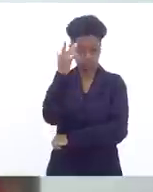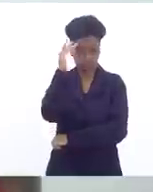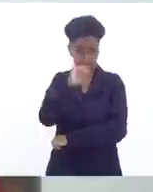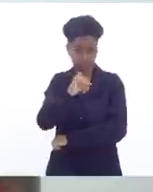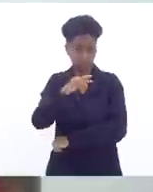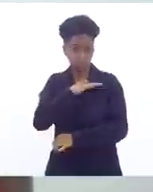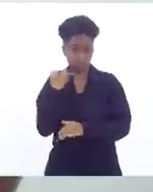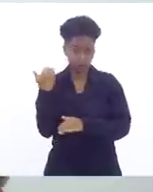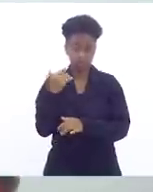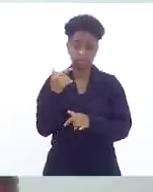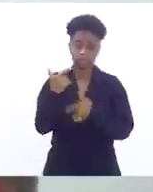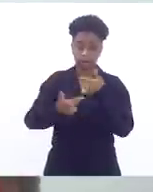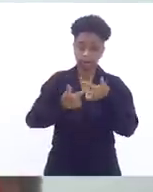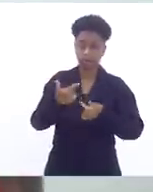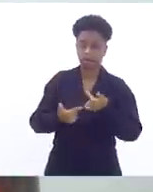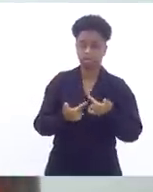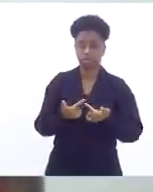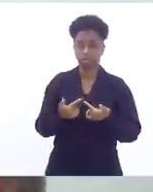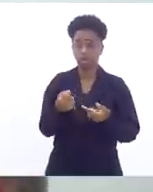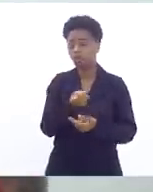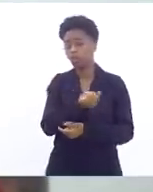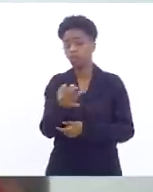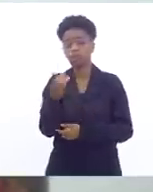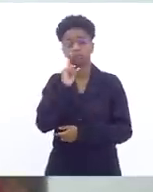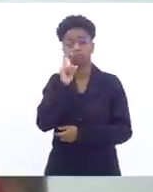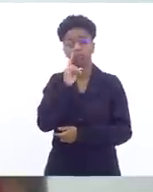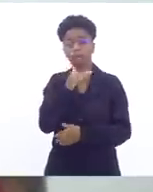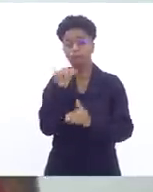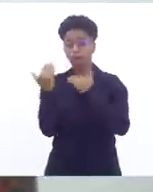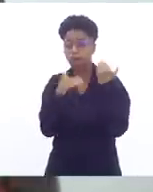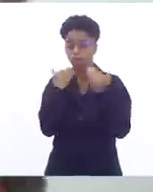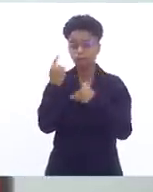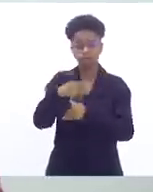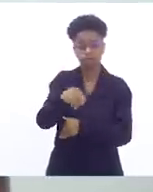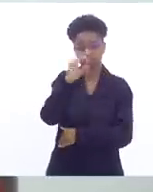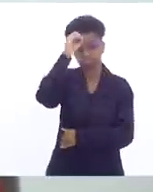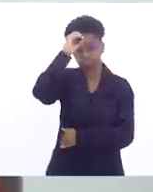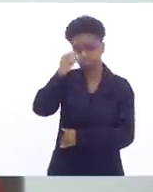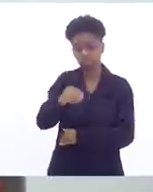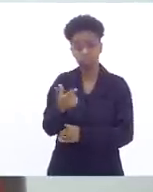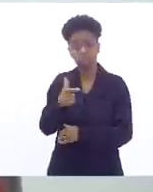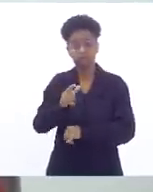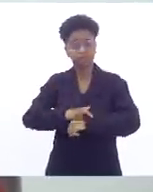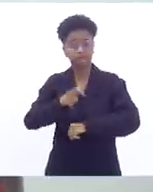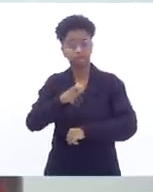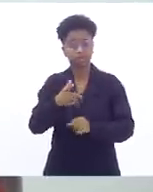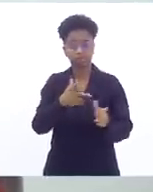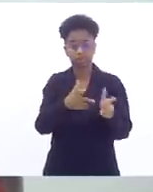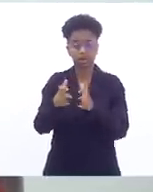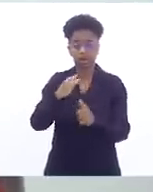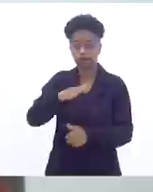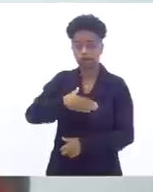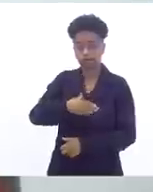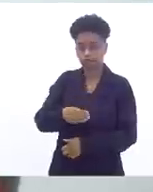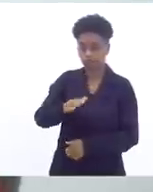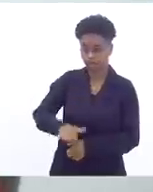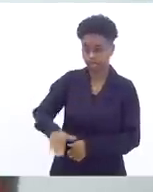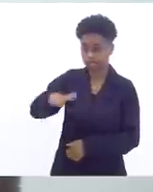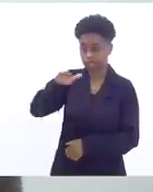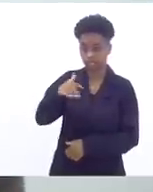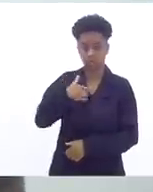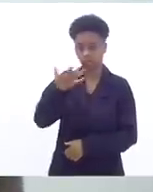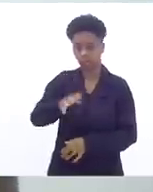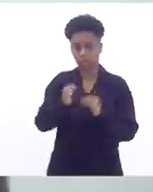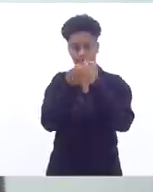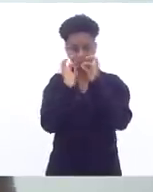trabalhando no RAIS Quantos são por dia tão Morrendo aí vocês não sabem que não tem tempo mais de ver um filho crescer não quero